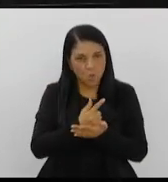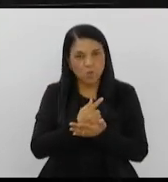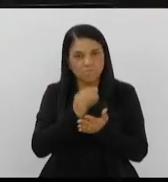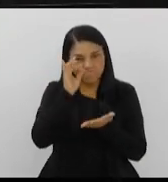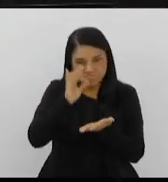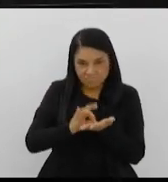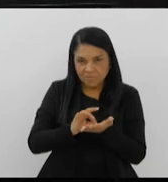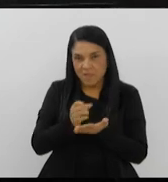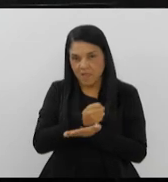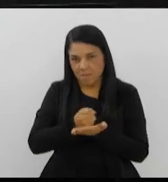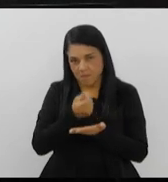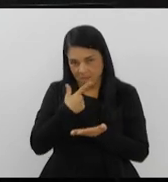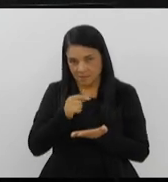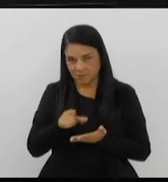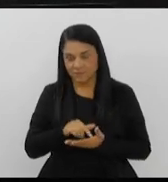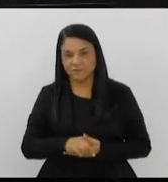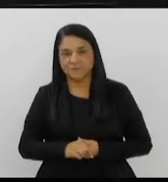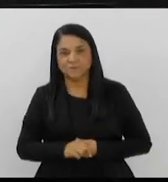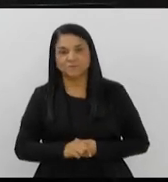Presidente. Para concluir.